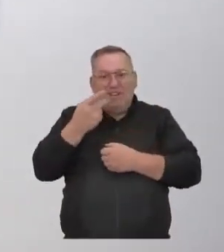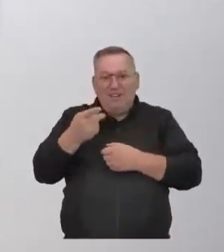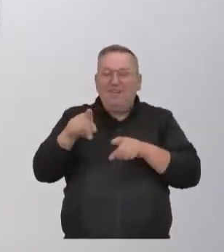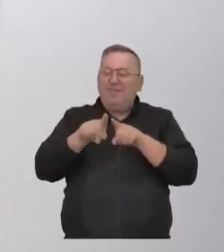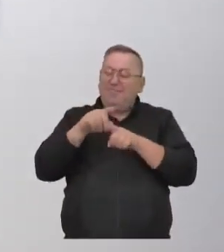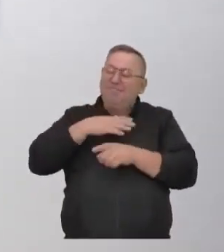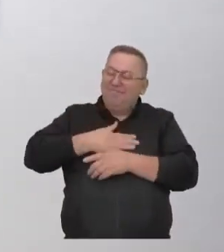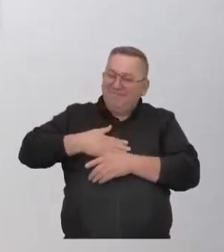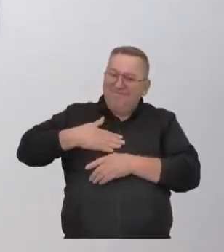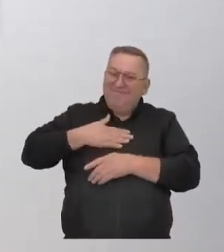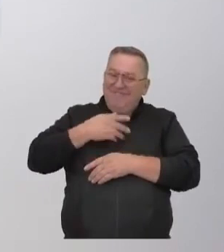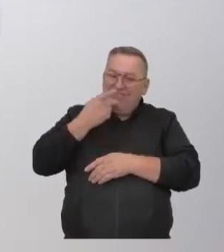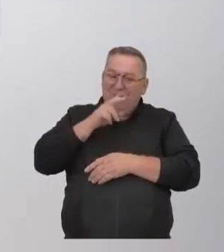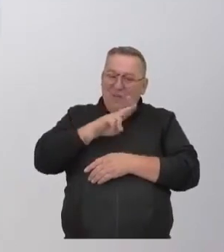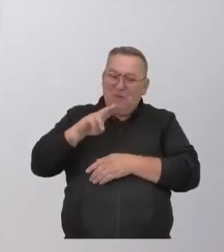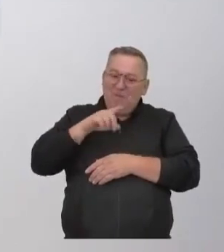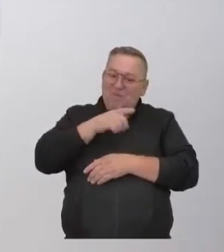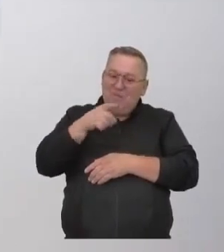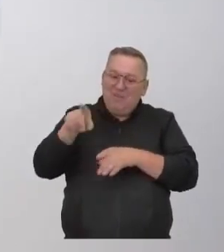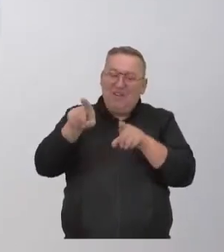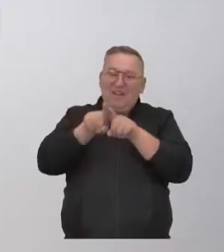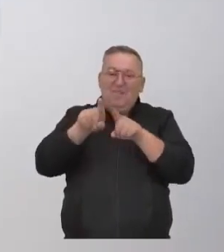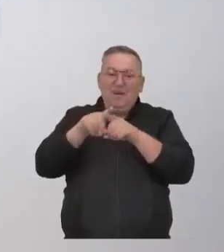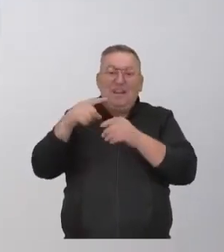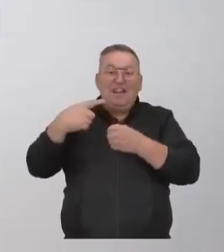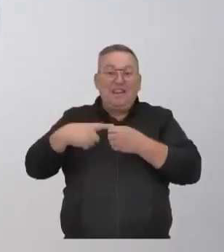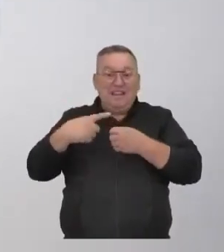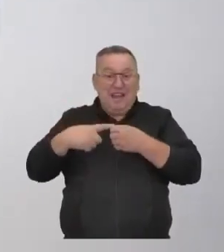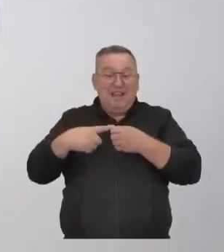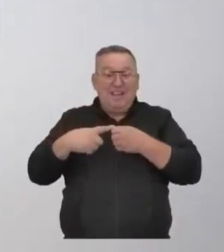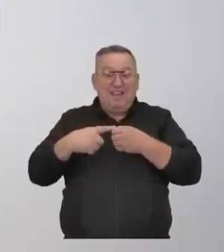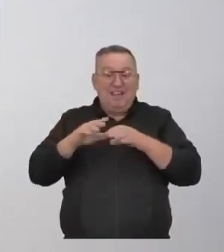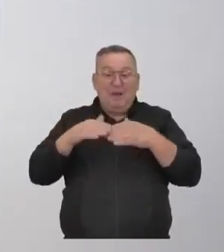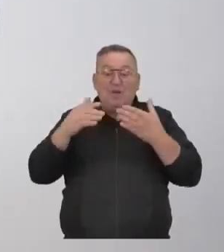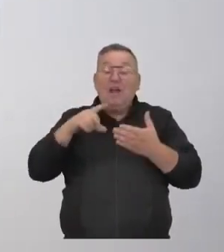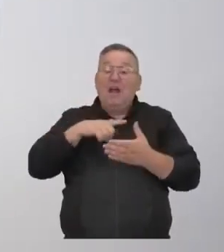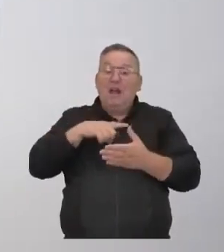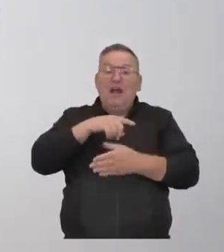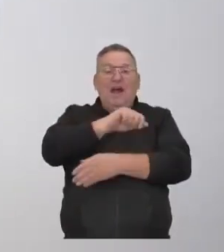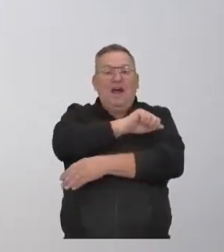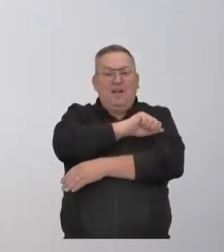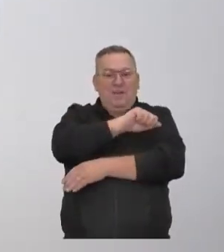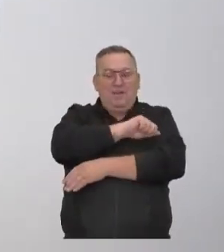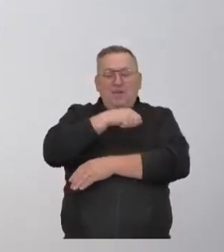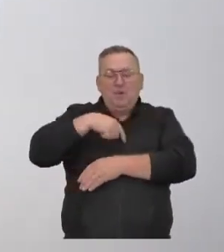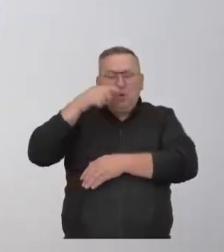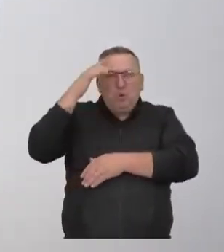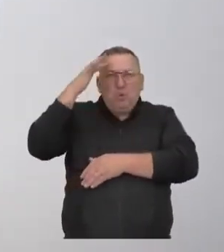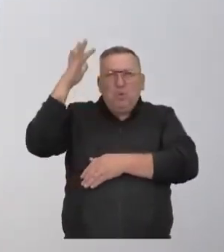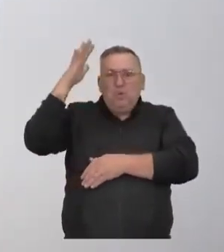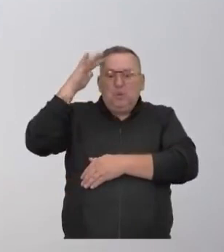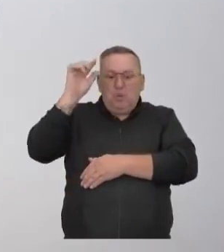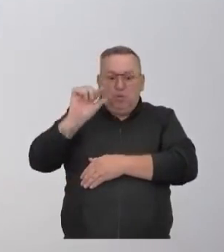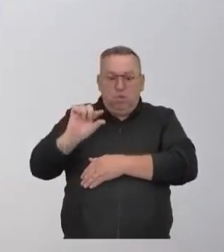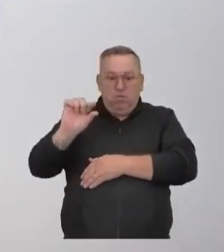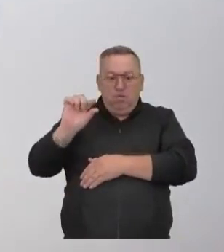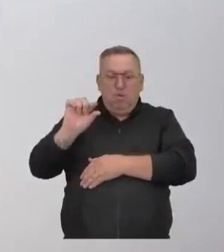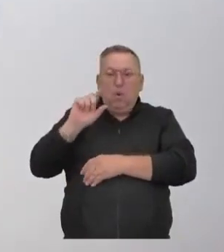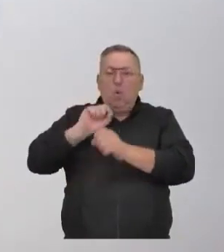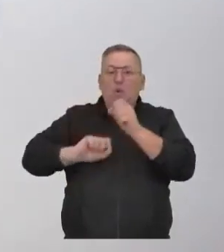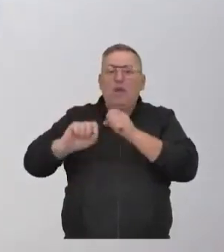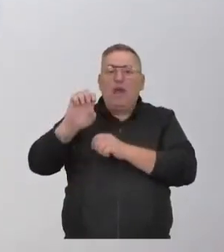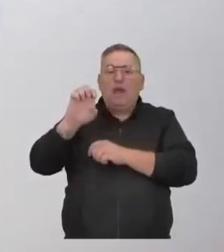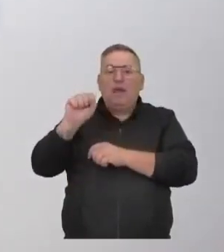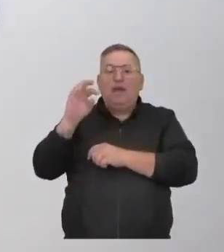imensa poder falar aqui o nome de vocês, o nome da cidade. Então, aí, estudantes, vamos filosofar um pouco? O que é